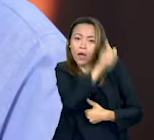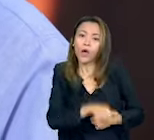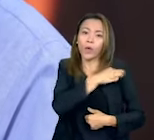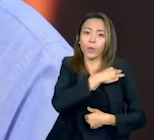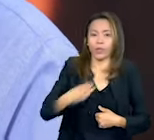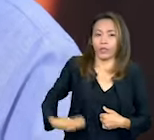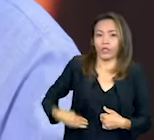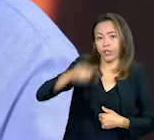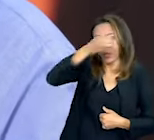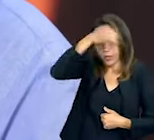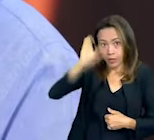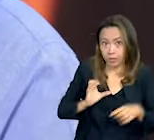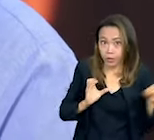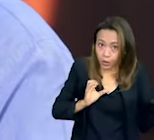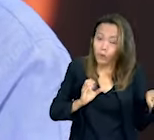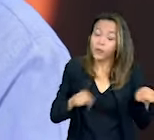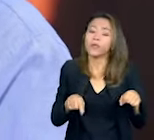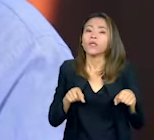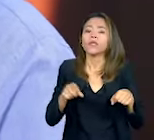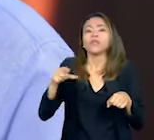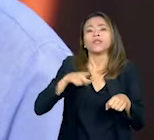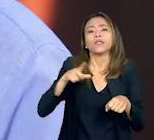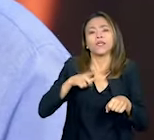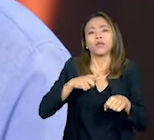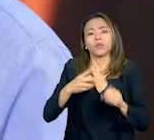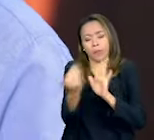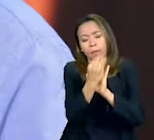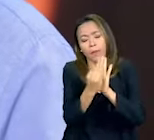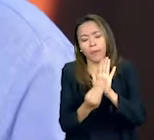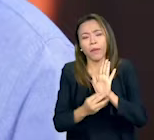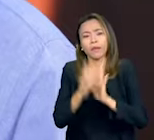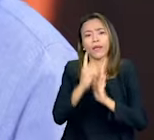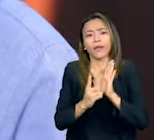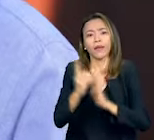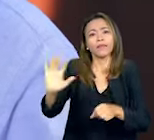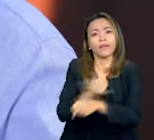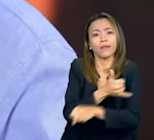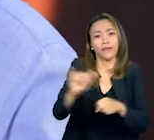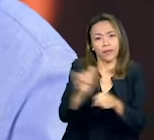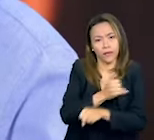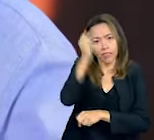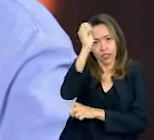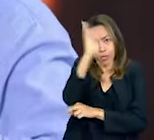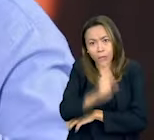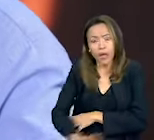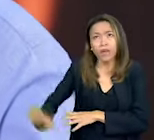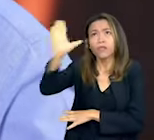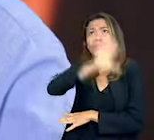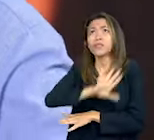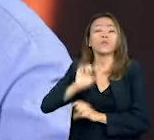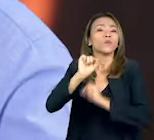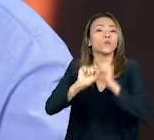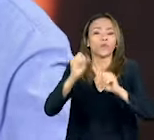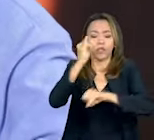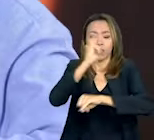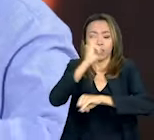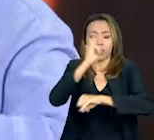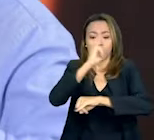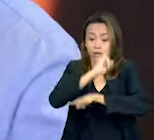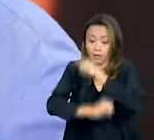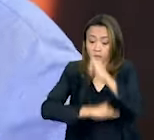institui a Estratégia Nacional de Escolas Conectadas. Ou seja, nós vamos conectar